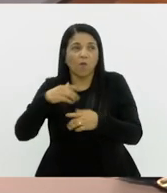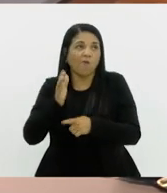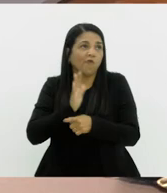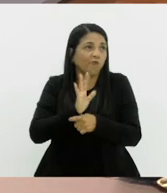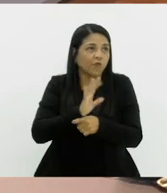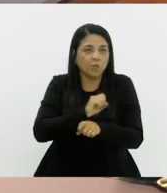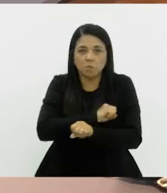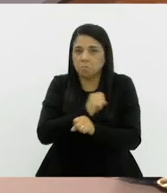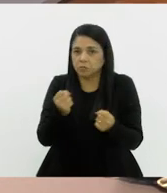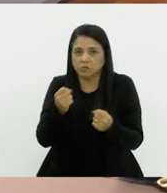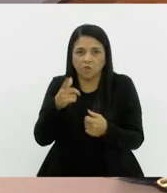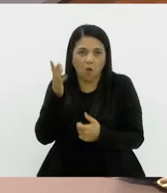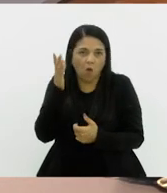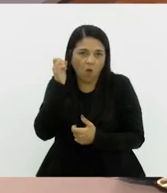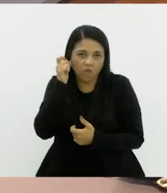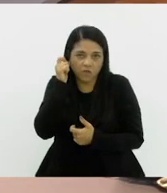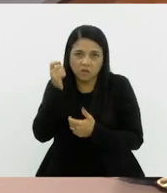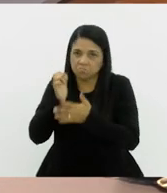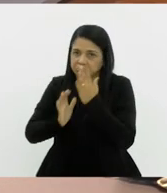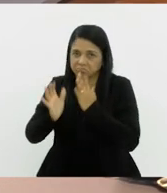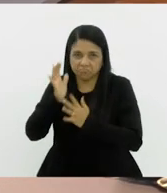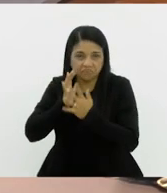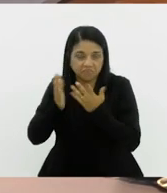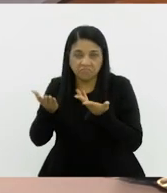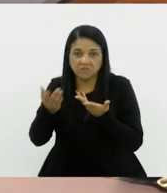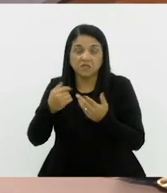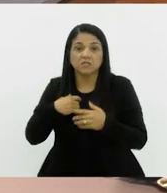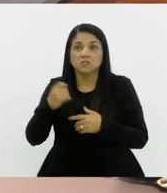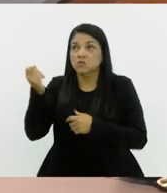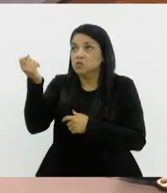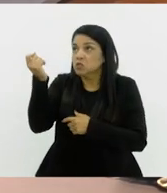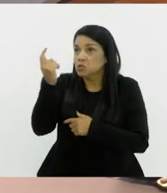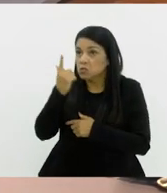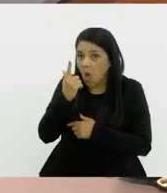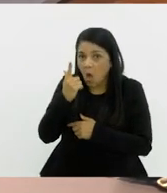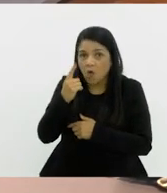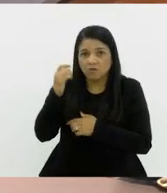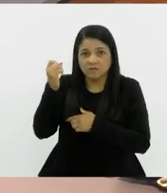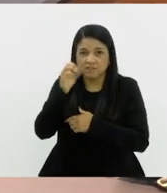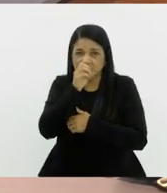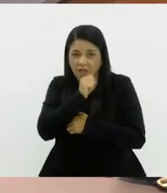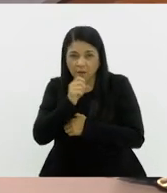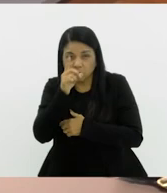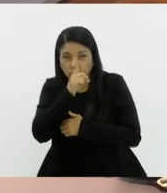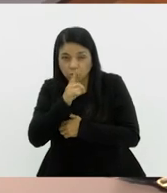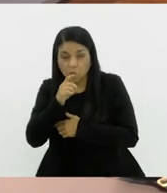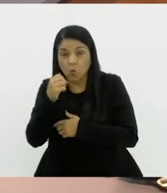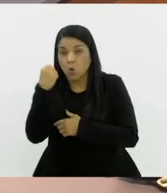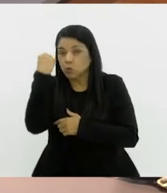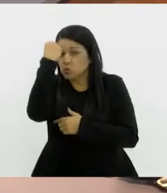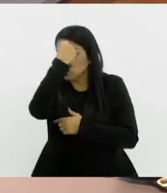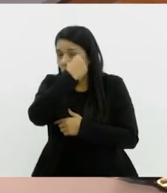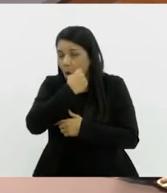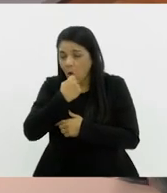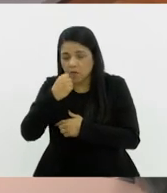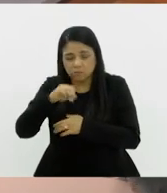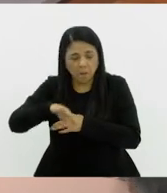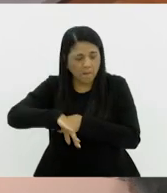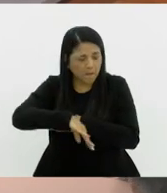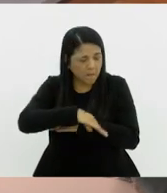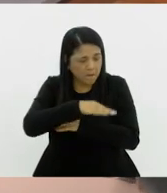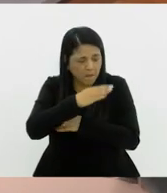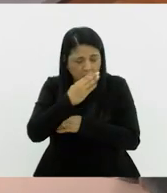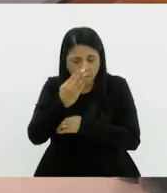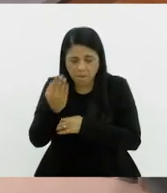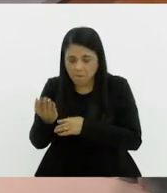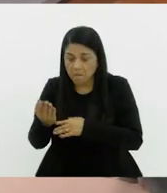semana, principalmente fim de semana de sol, é um massacre, são 8 horas seguidas de barulho, etc. E